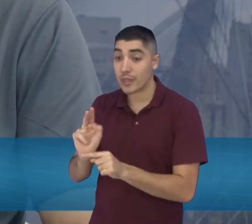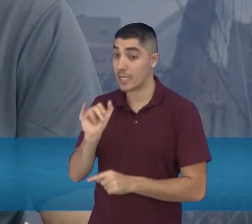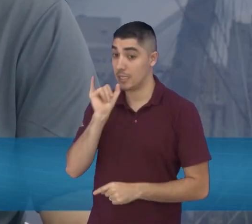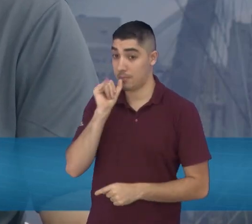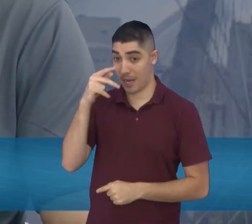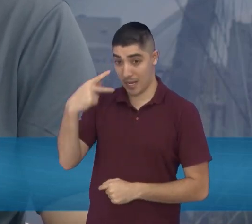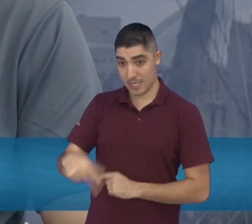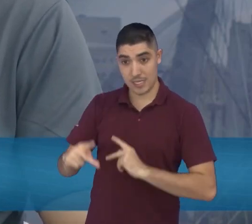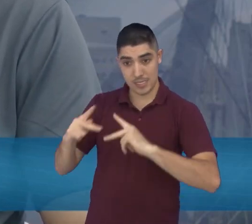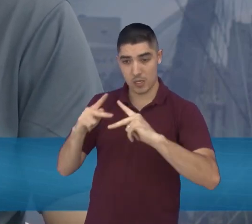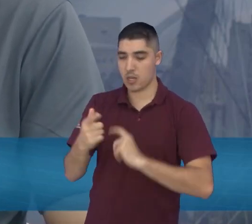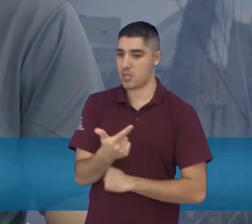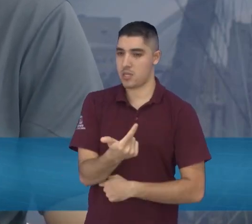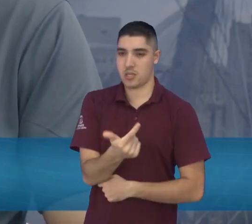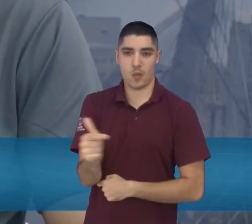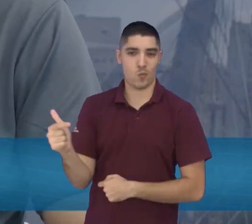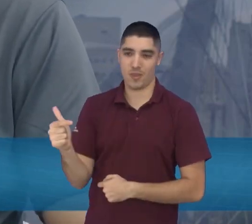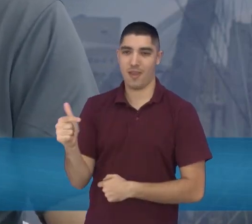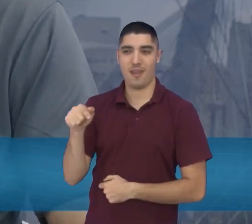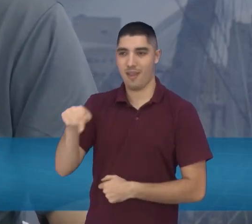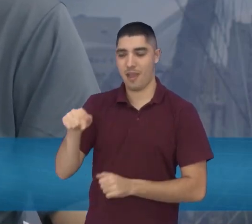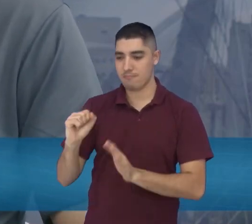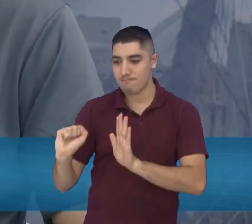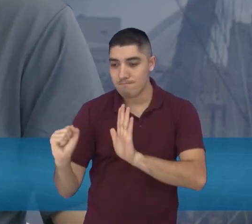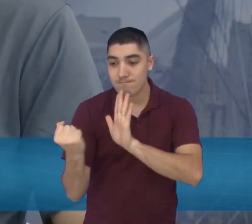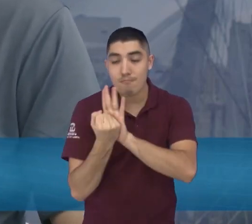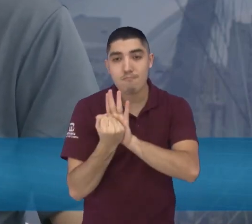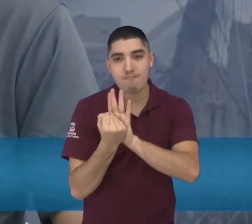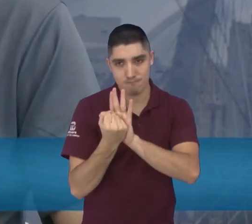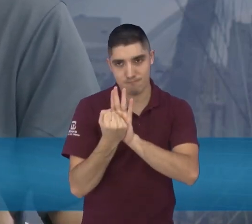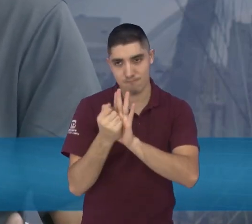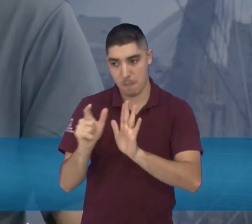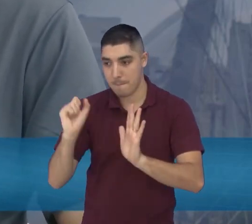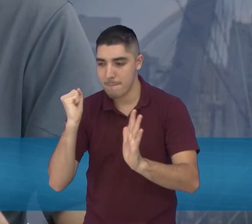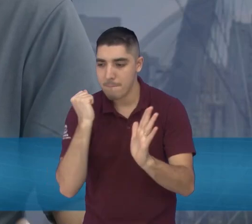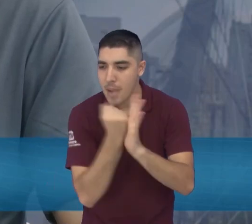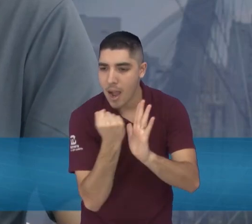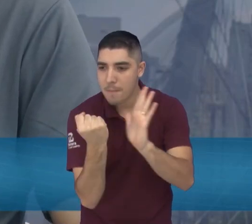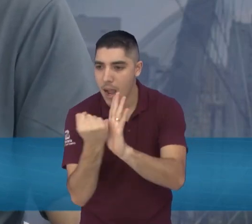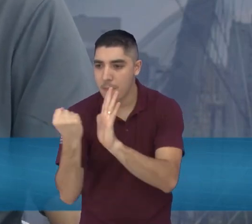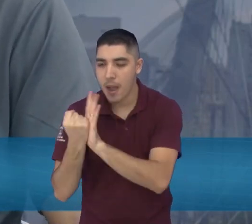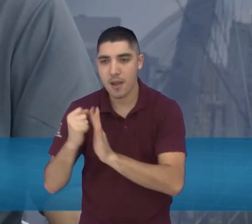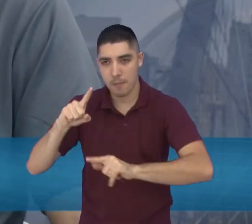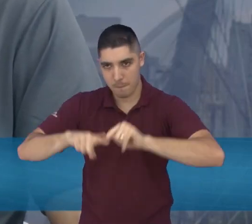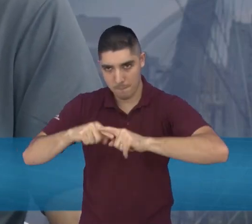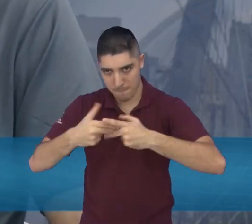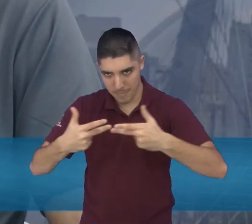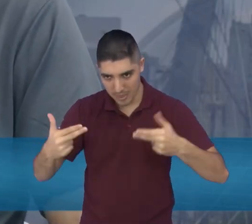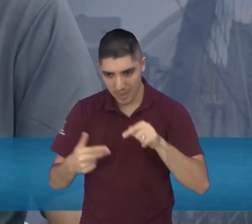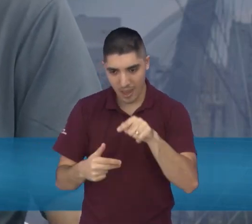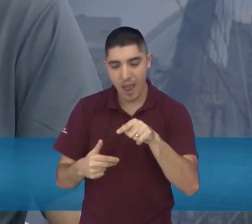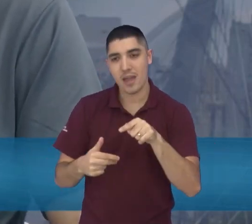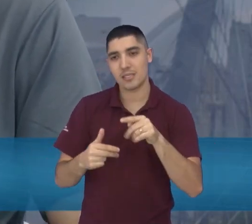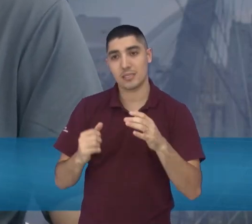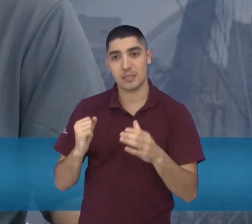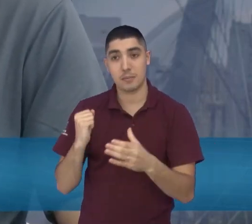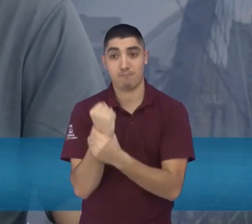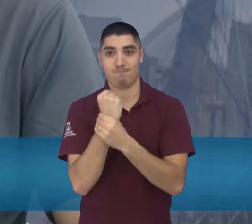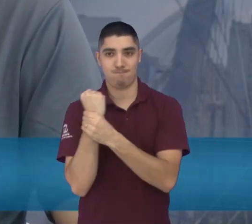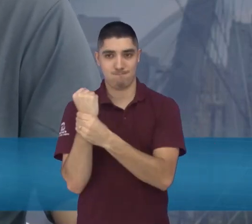do tombamento, porque essa figura prevê que esses bens escolhidos para serem